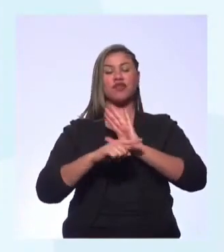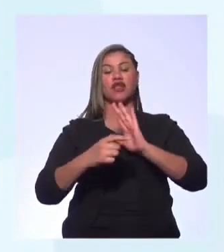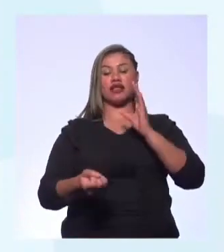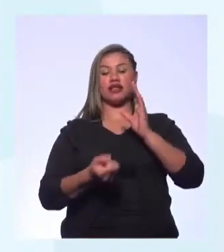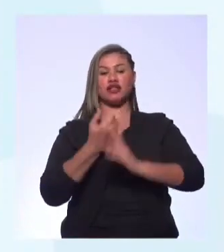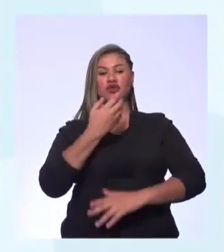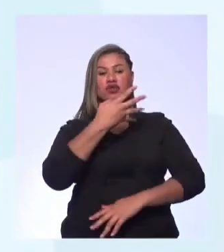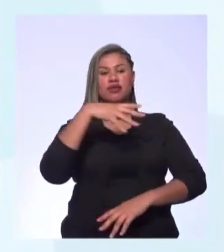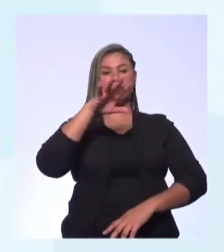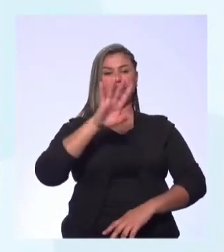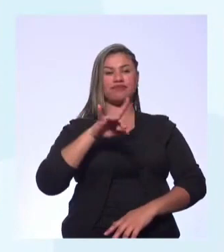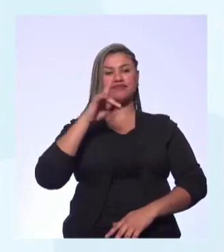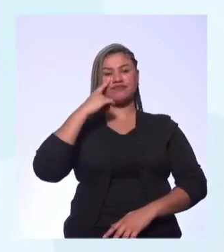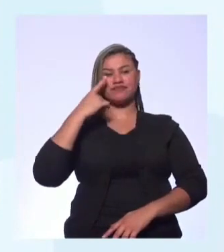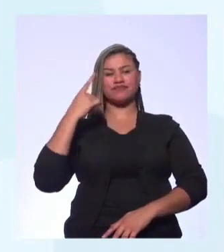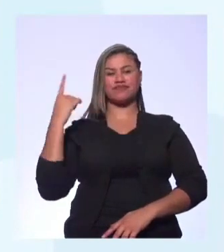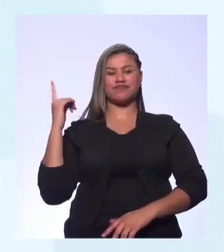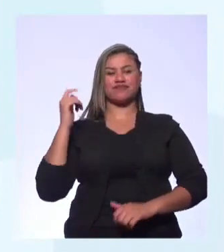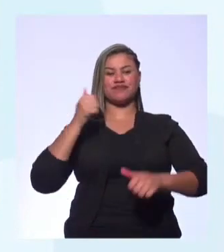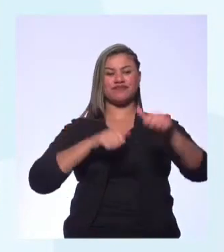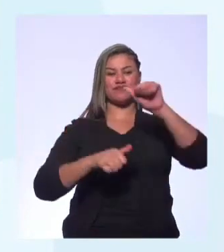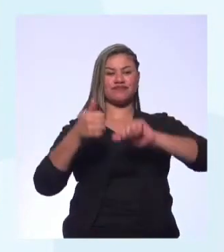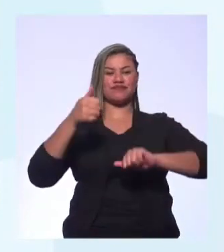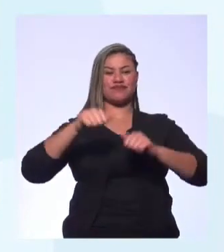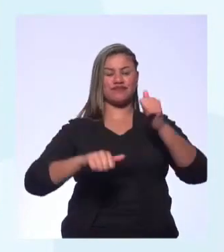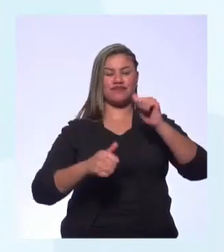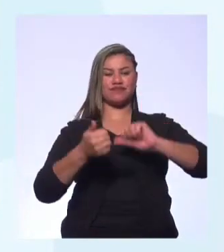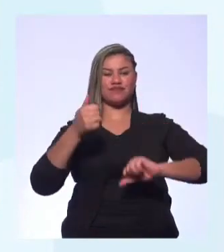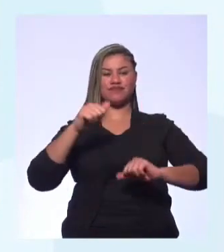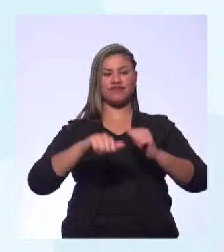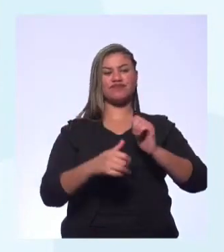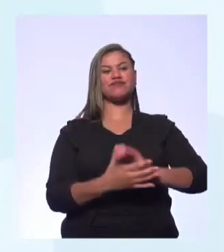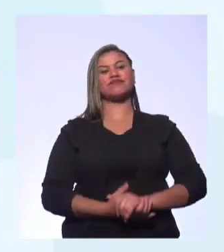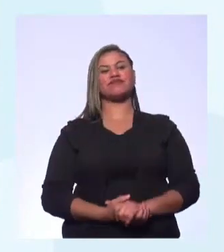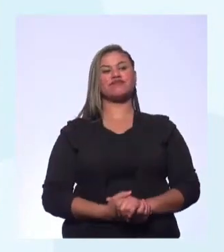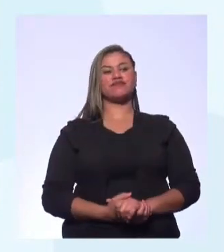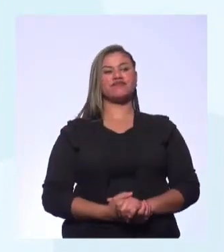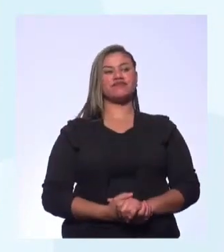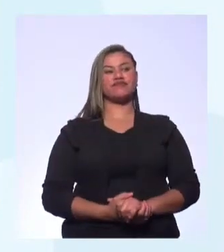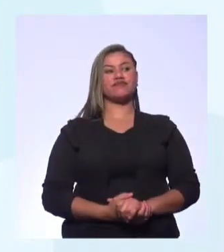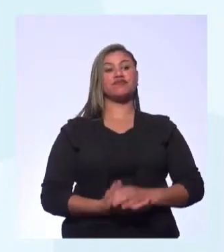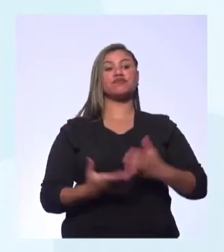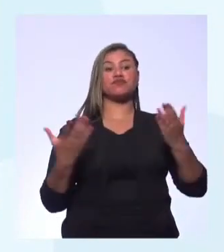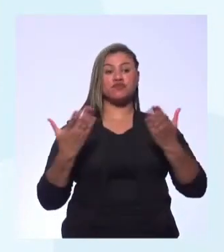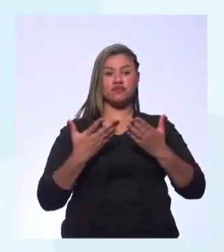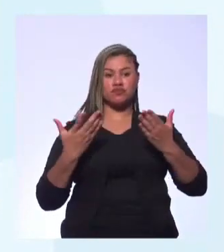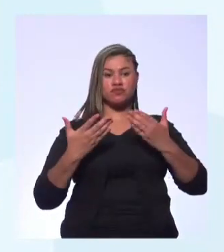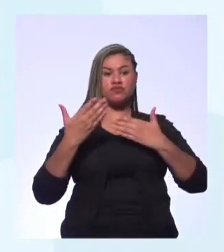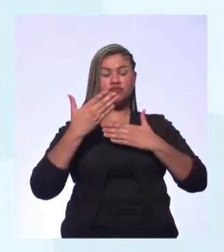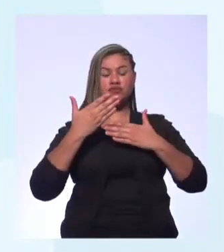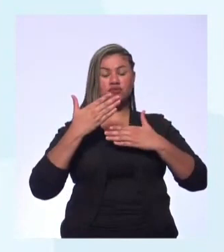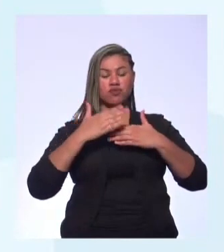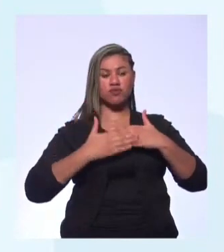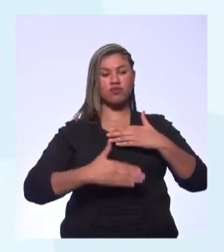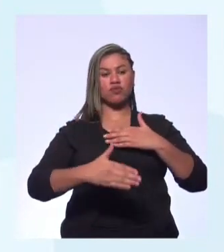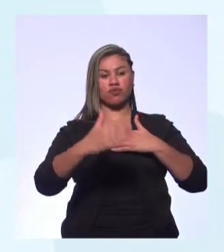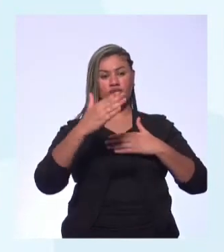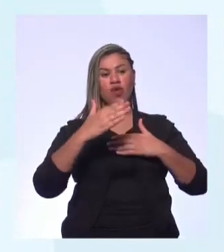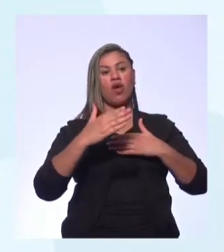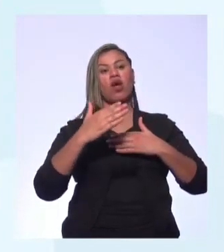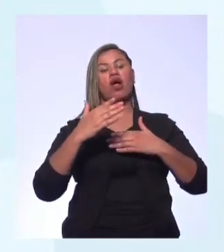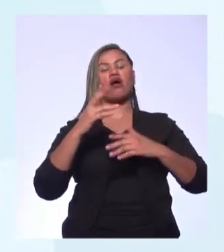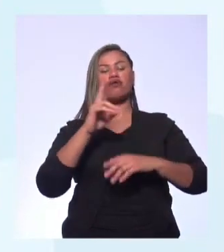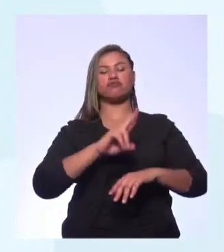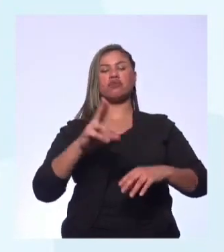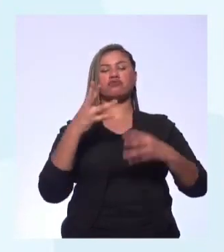Então, se vocês visualizarem a tabela periódica, só chamando a atenção de vocês, a partir dessa aula, vamos usar muito a tabela periódica. Se vocês tiverem em mão, fica mais